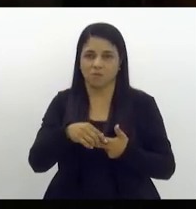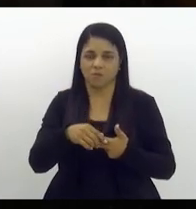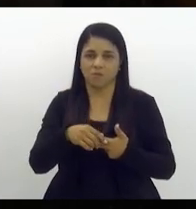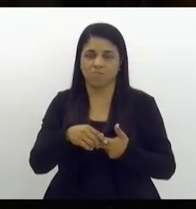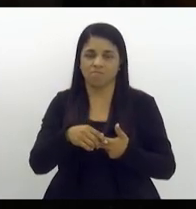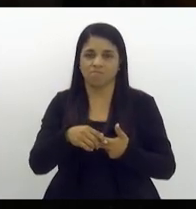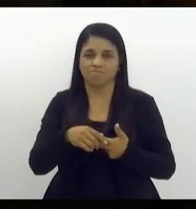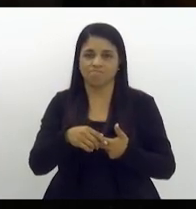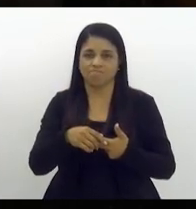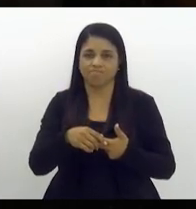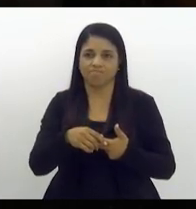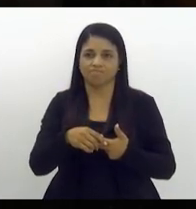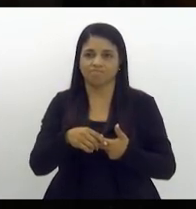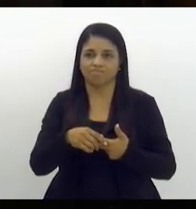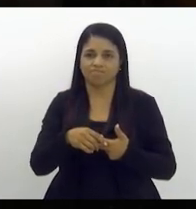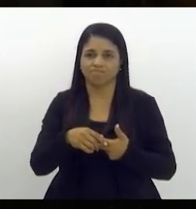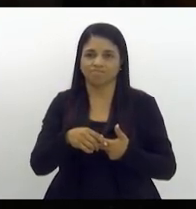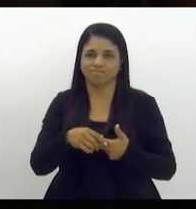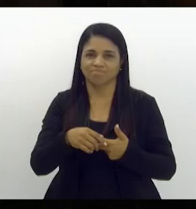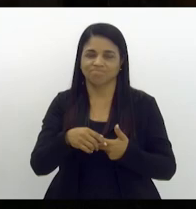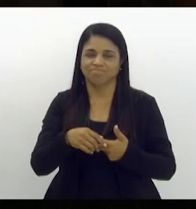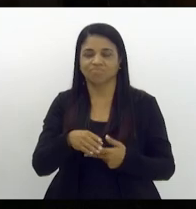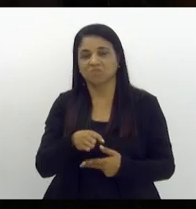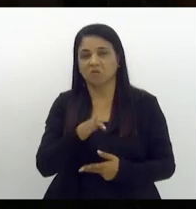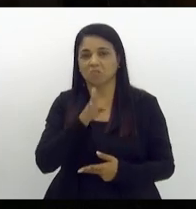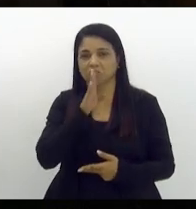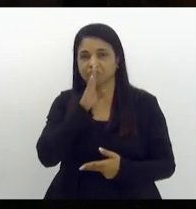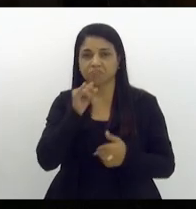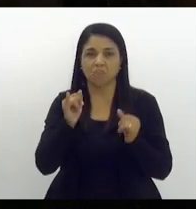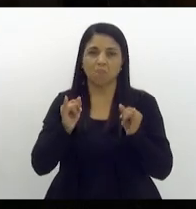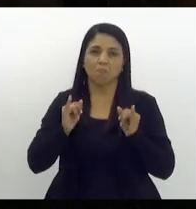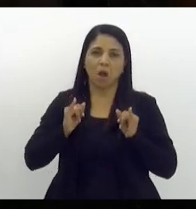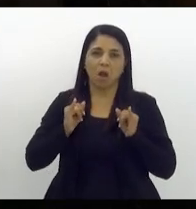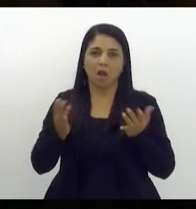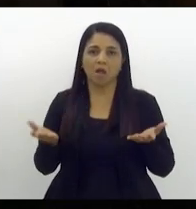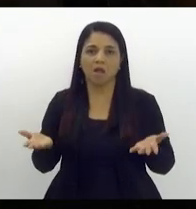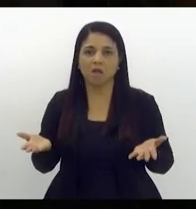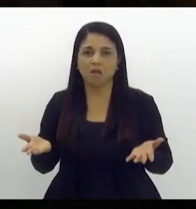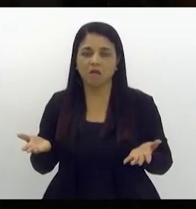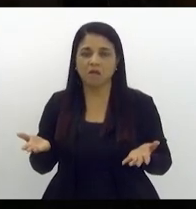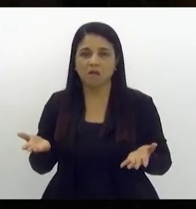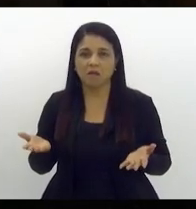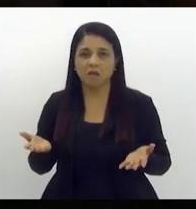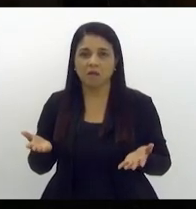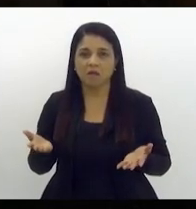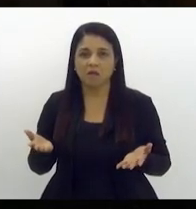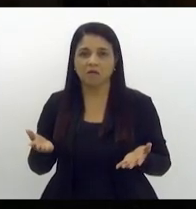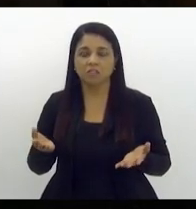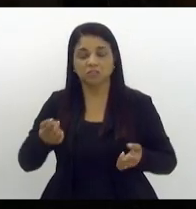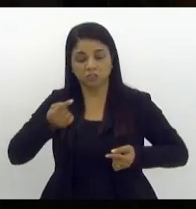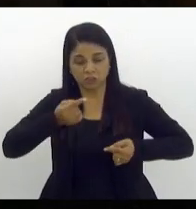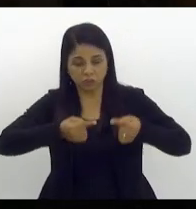se queda inerte. Muitas vezes discutimos